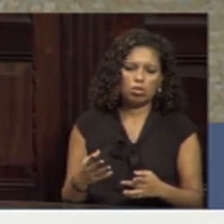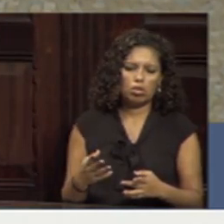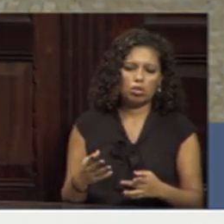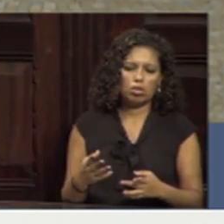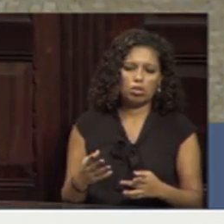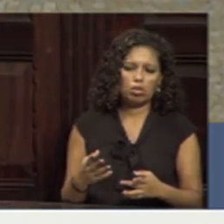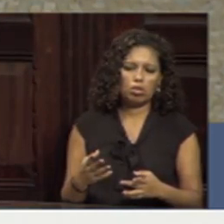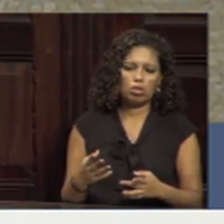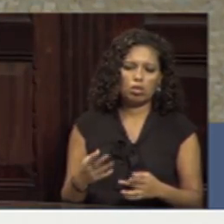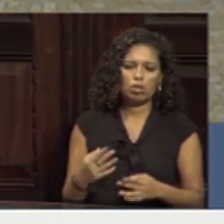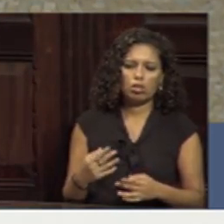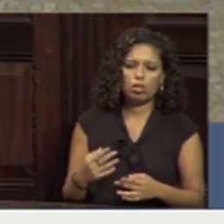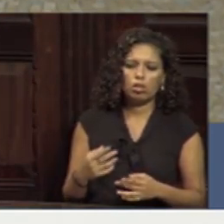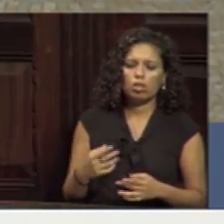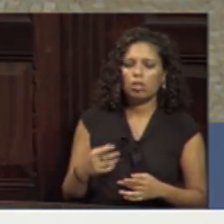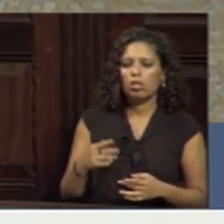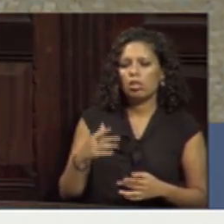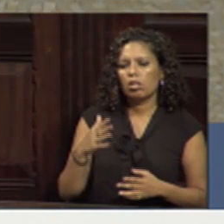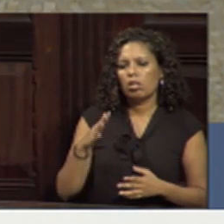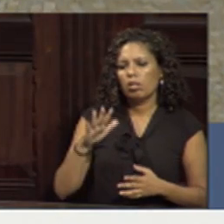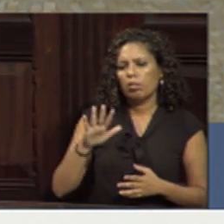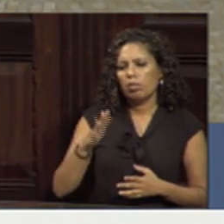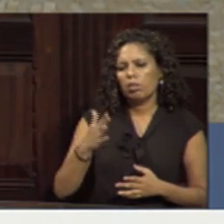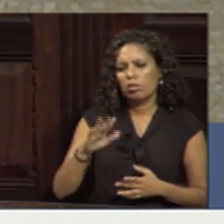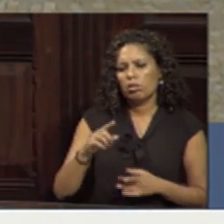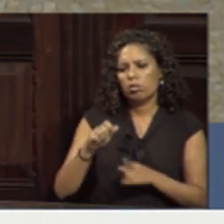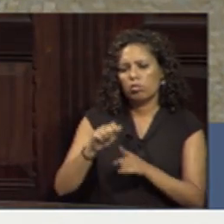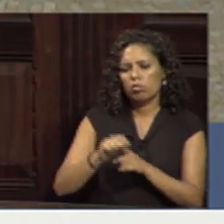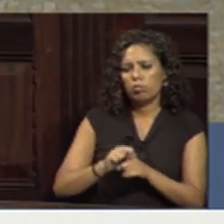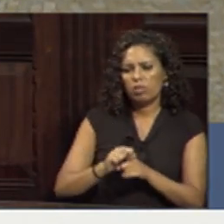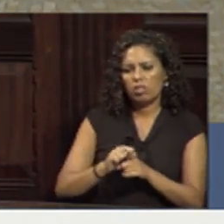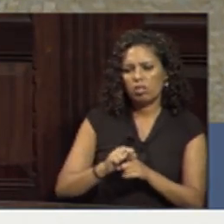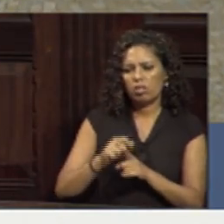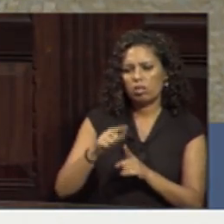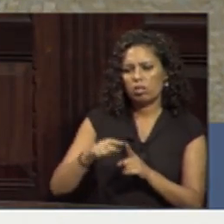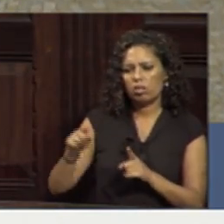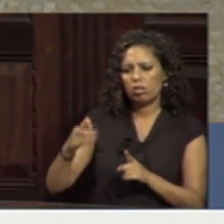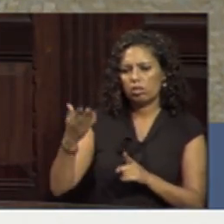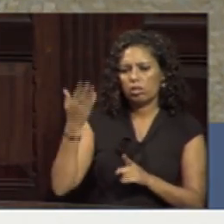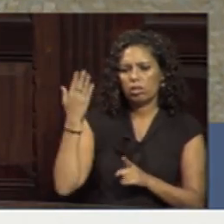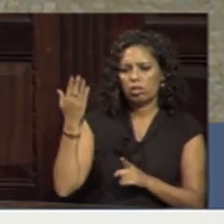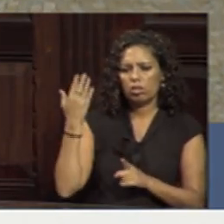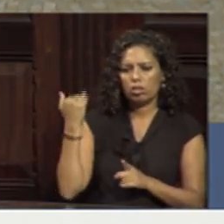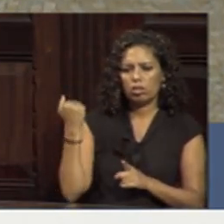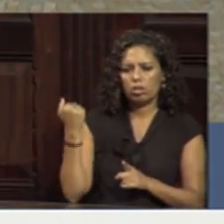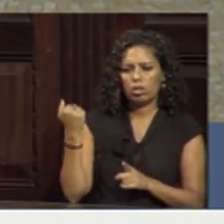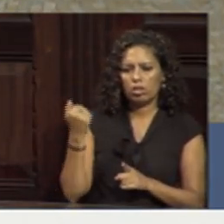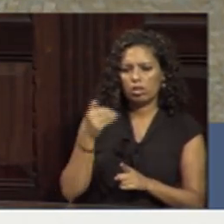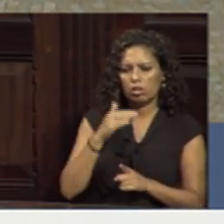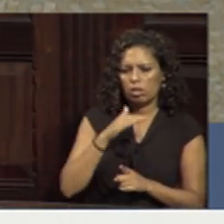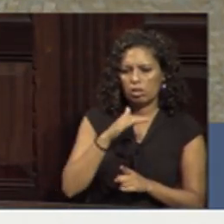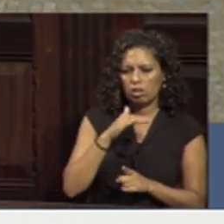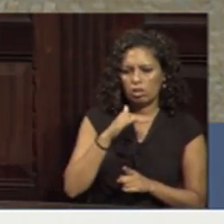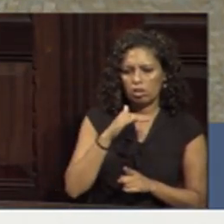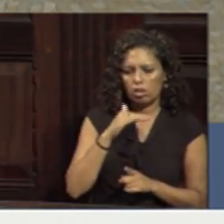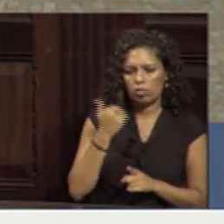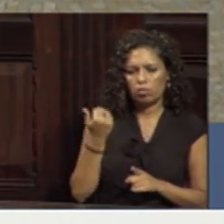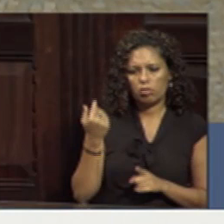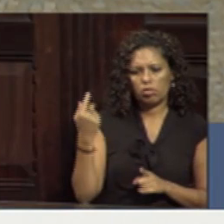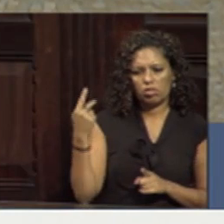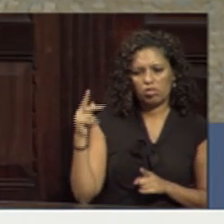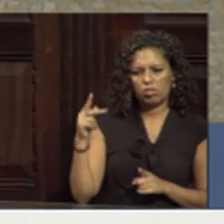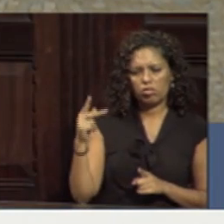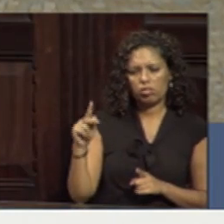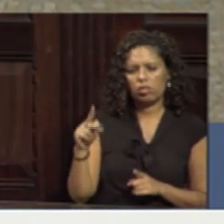tempo agora, cerca de menos de um mês, como me choca o assassinato de cada policial militar, de